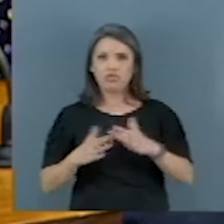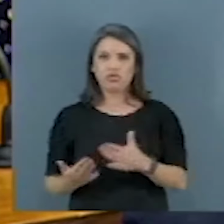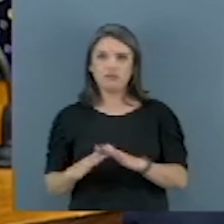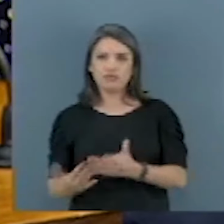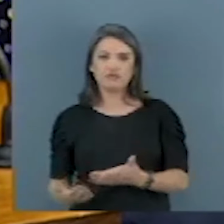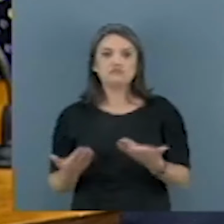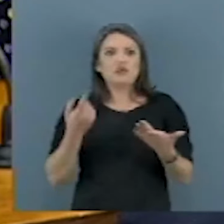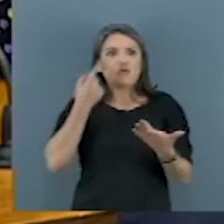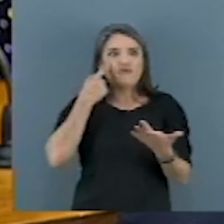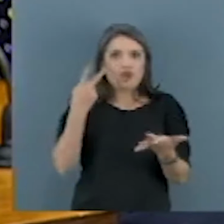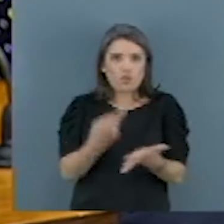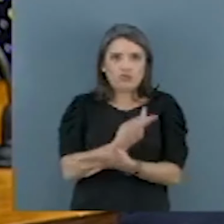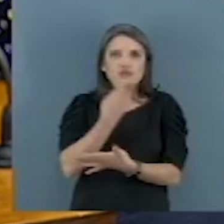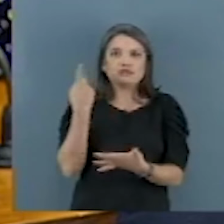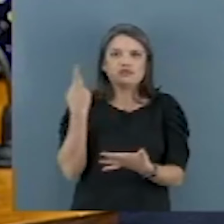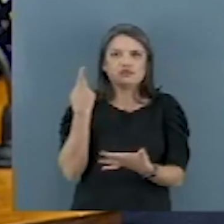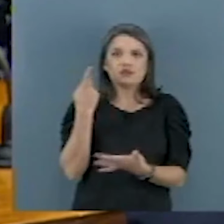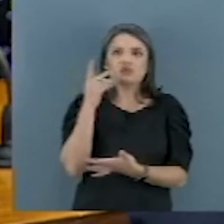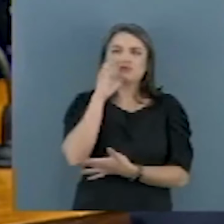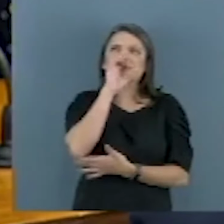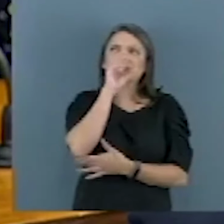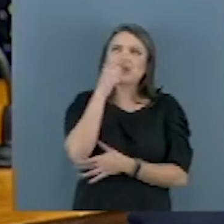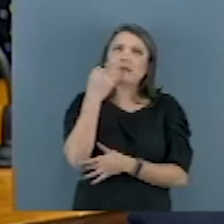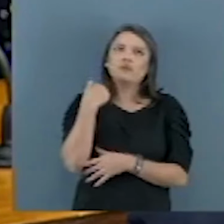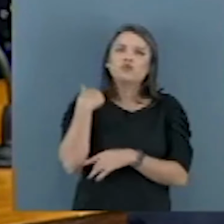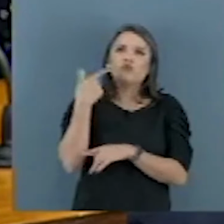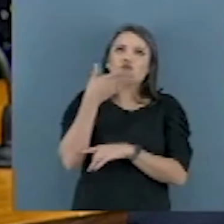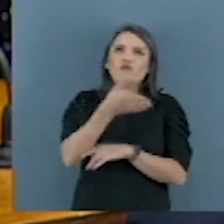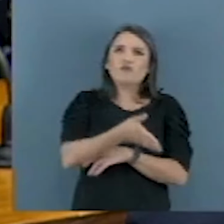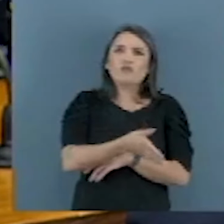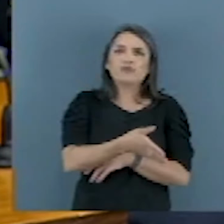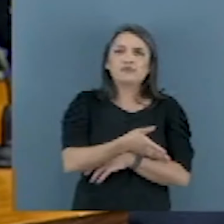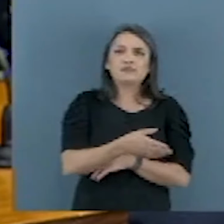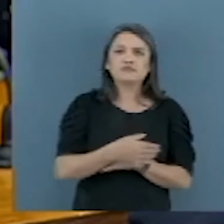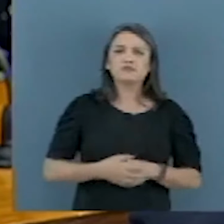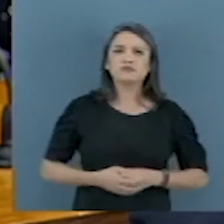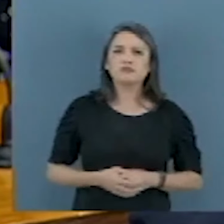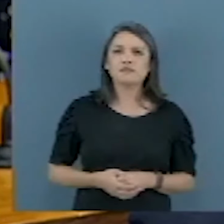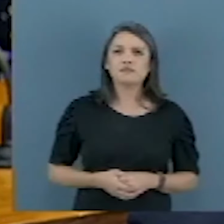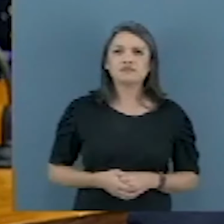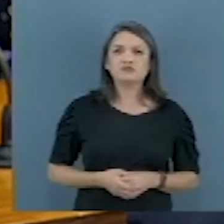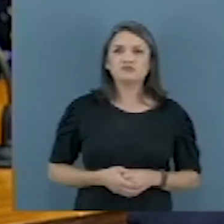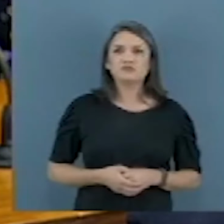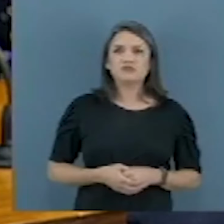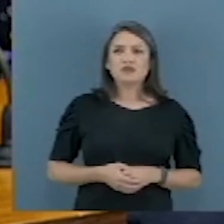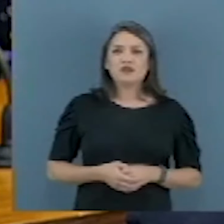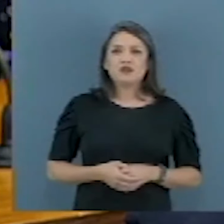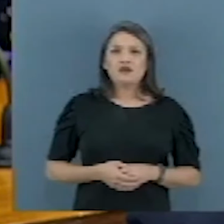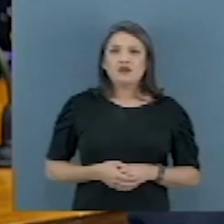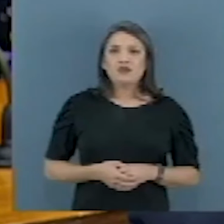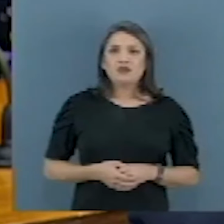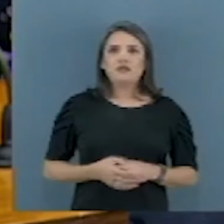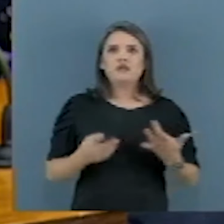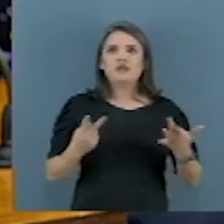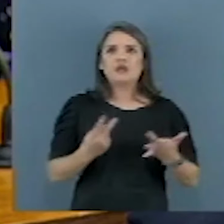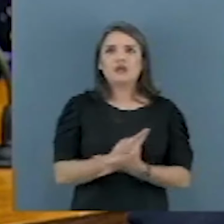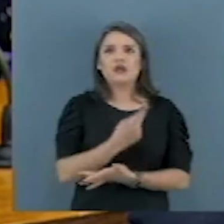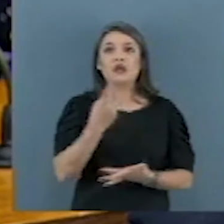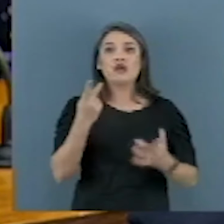sábado, eu fui lá no bairro da Base e estava lá... O bairro todo comovido que o bar do Zé do Branco